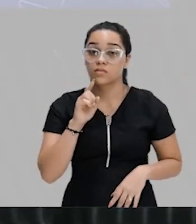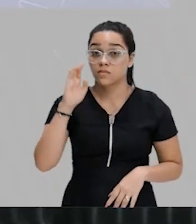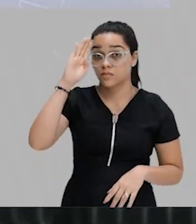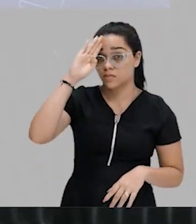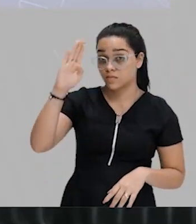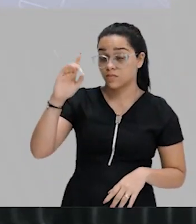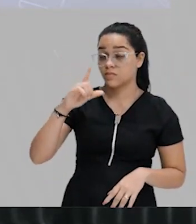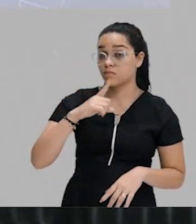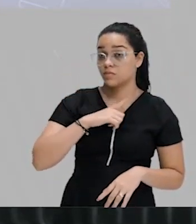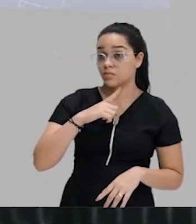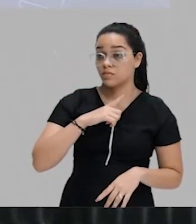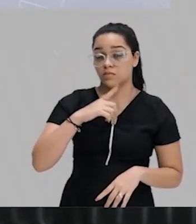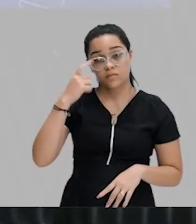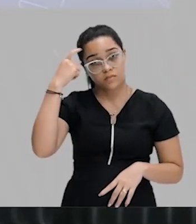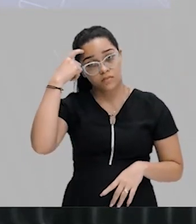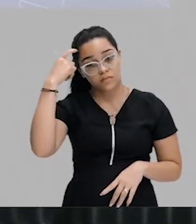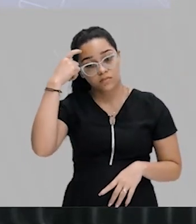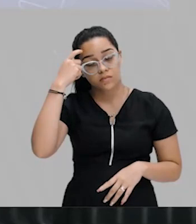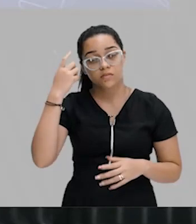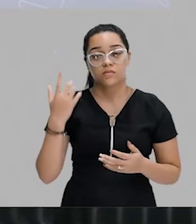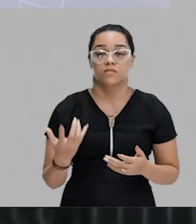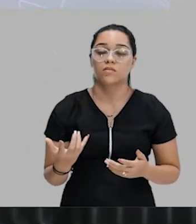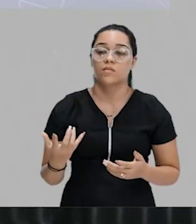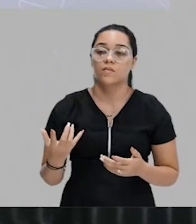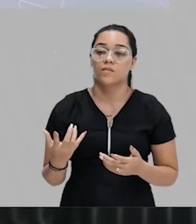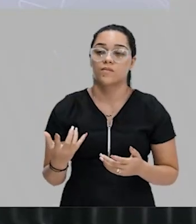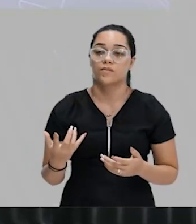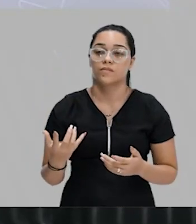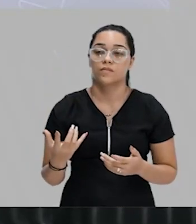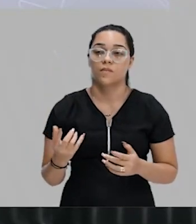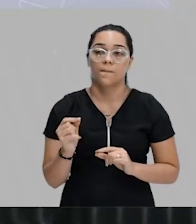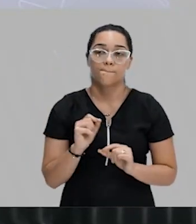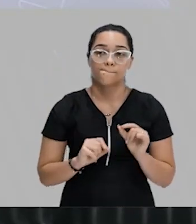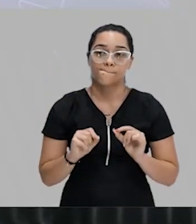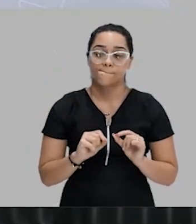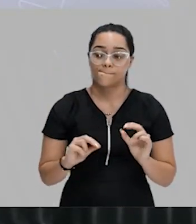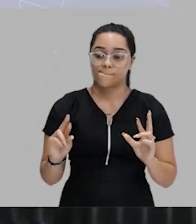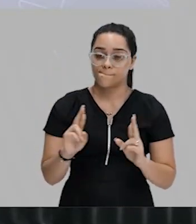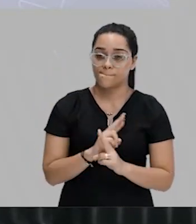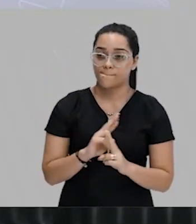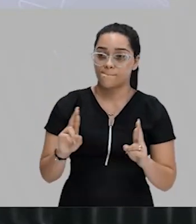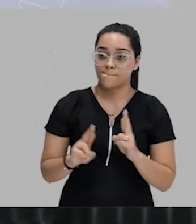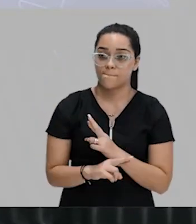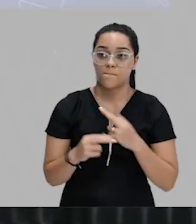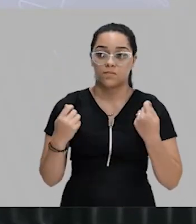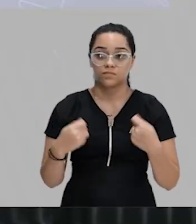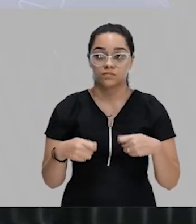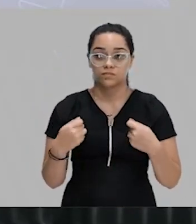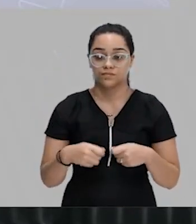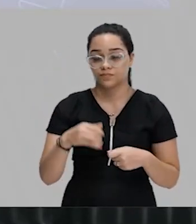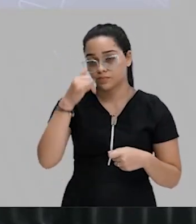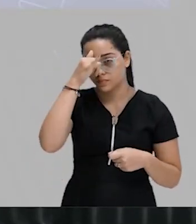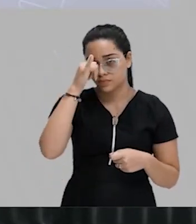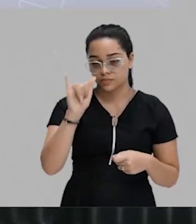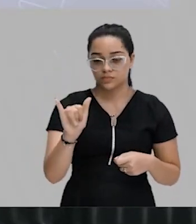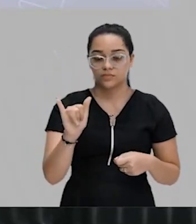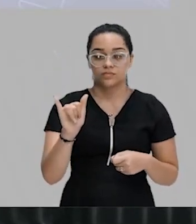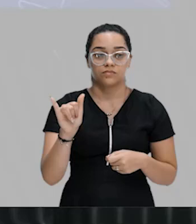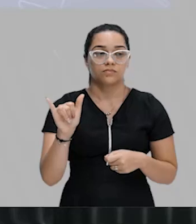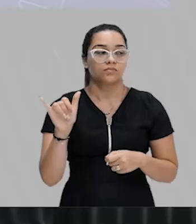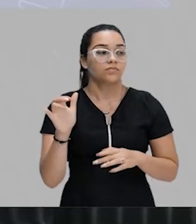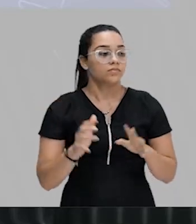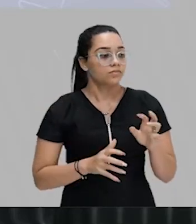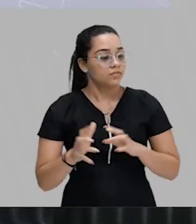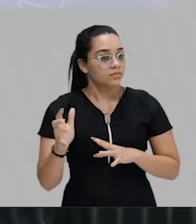principalmente na ideia de que isso se deu em função da necessidade de combater o terrorismo.